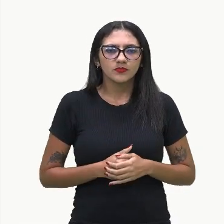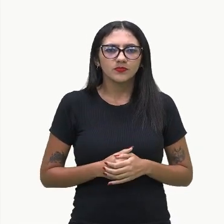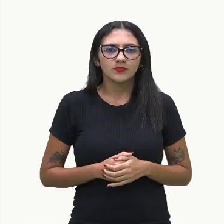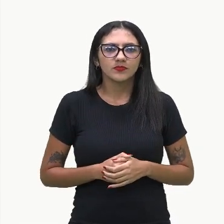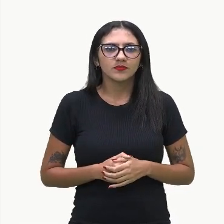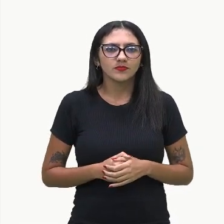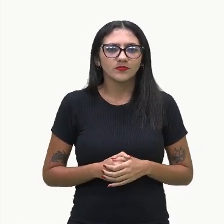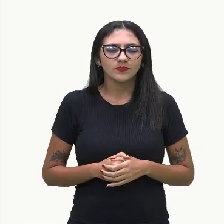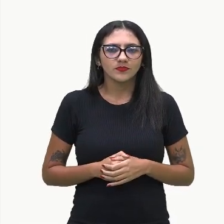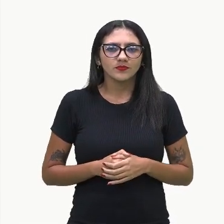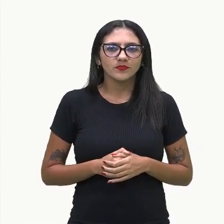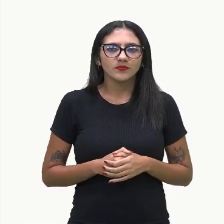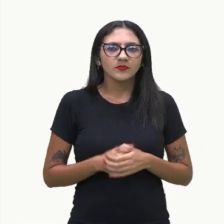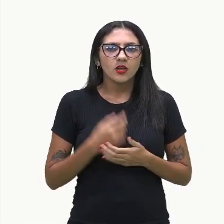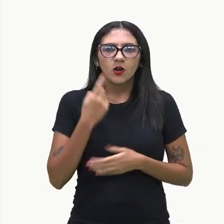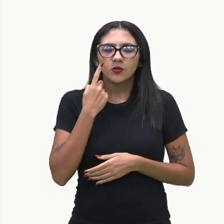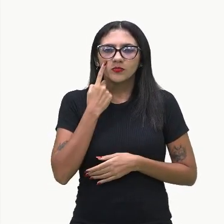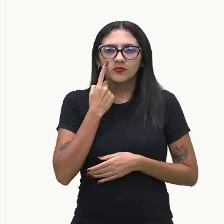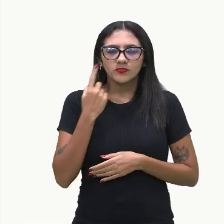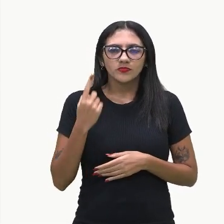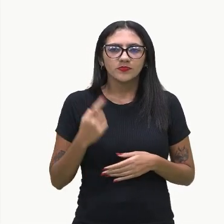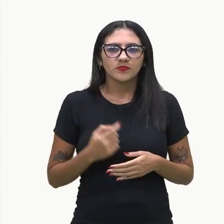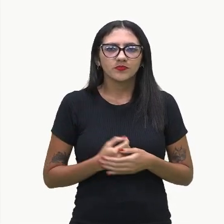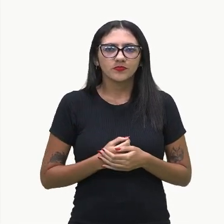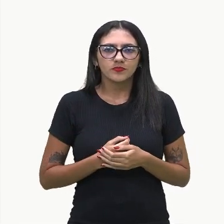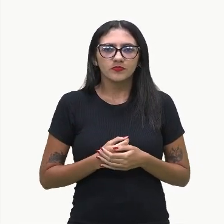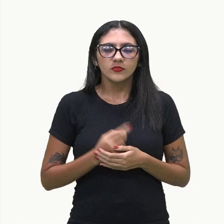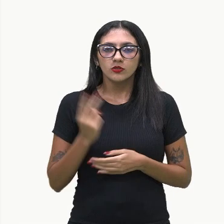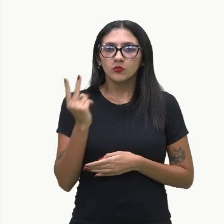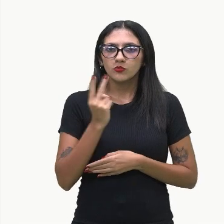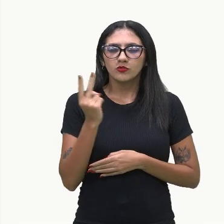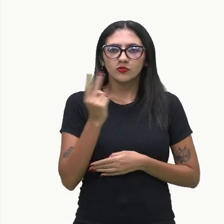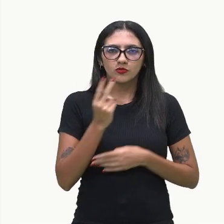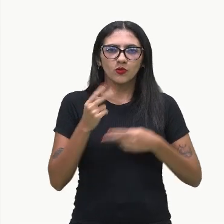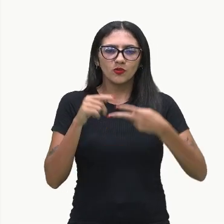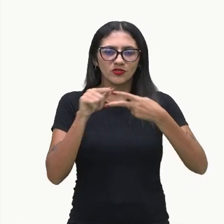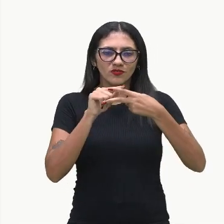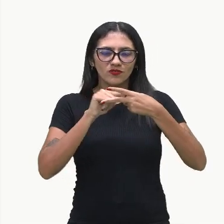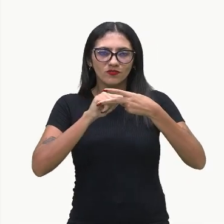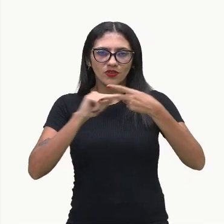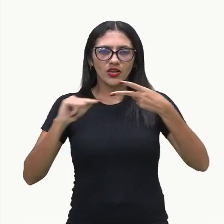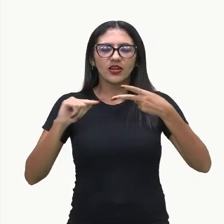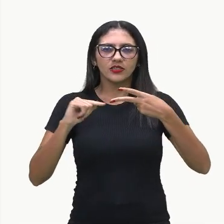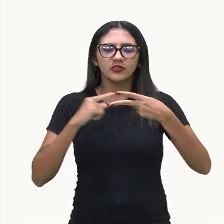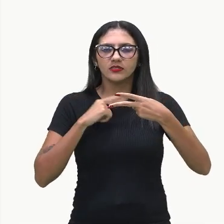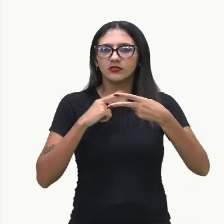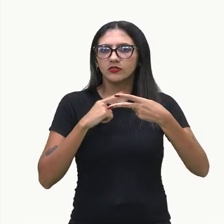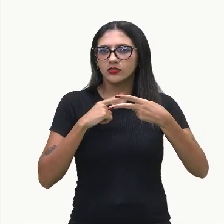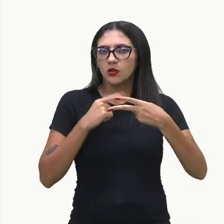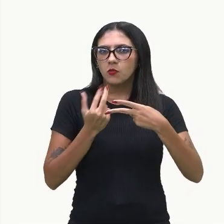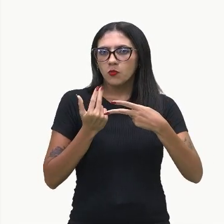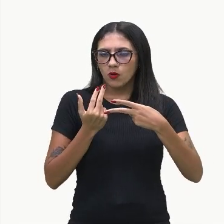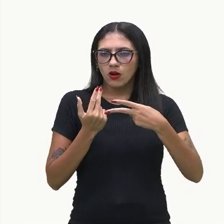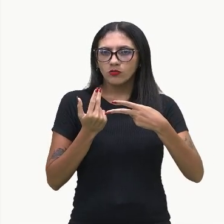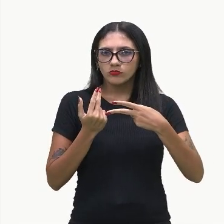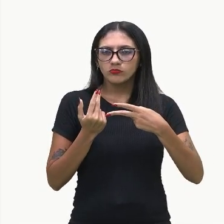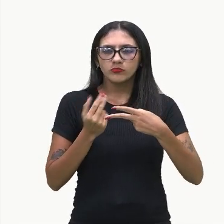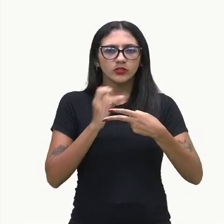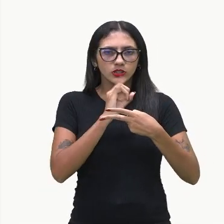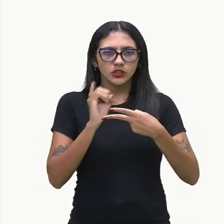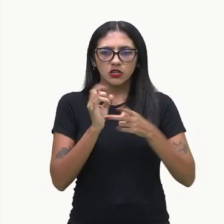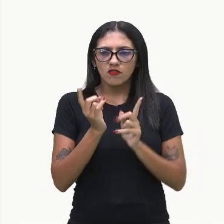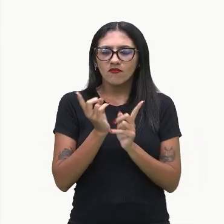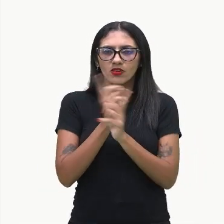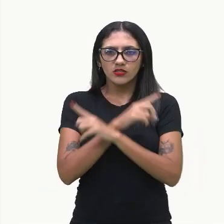aqui, ó, o mesmo vértice pertence ao ângulo A e o ângulo C. certo? E os lados do ângulo C,